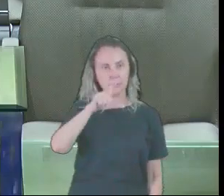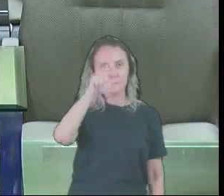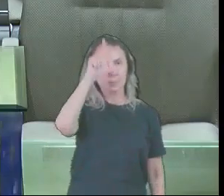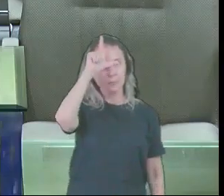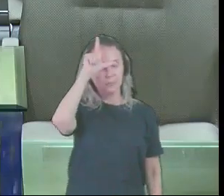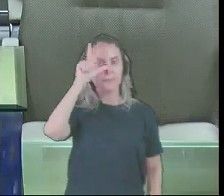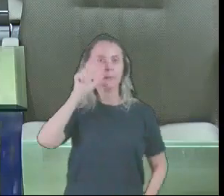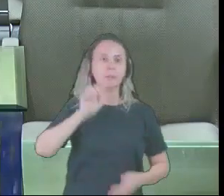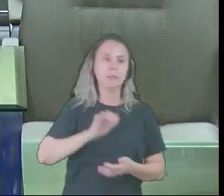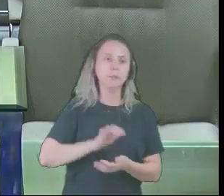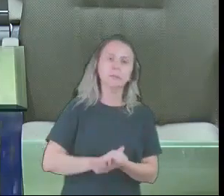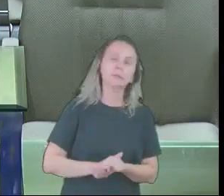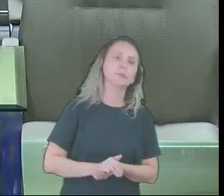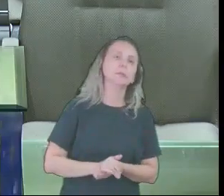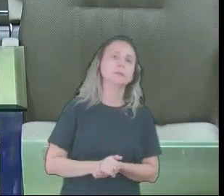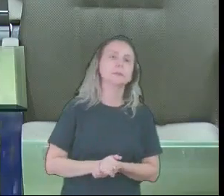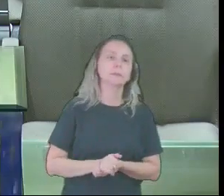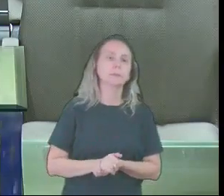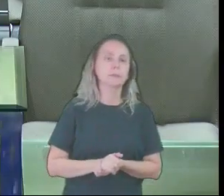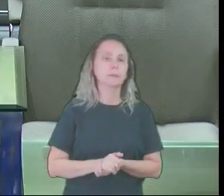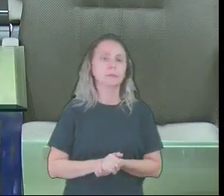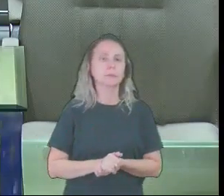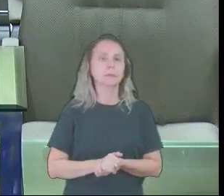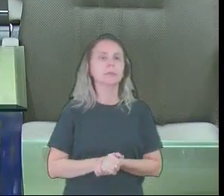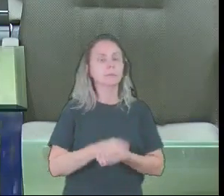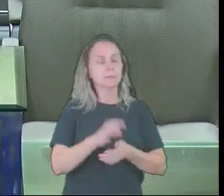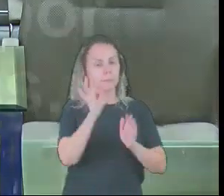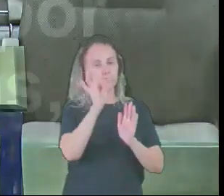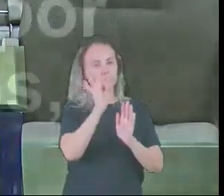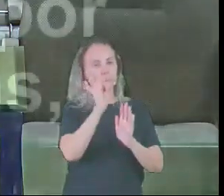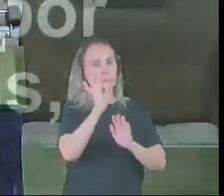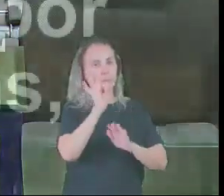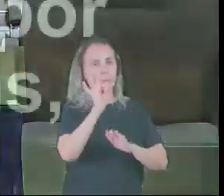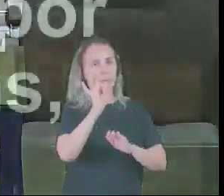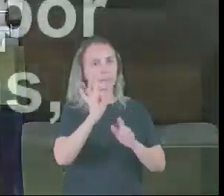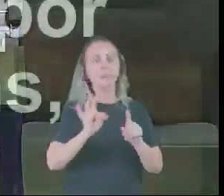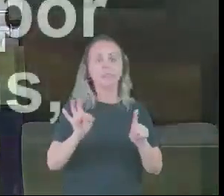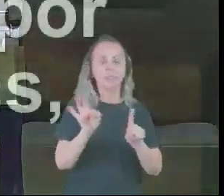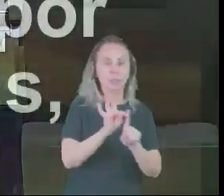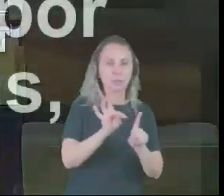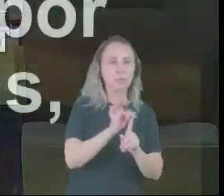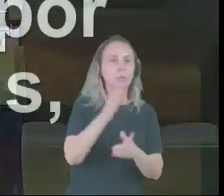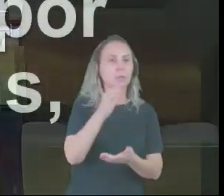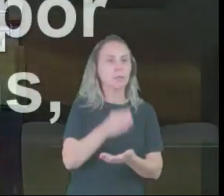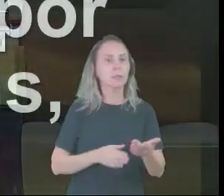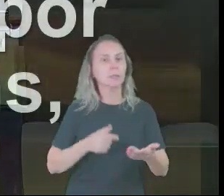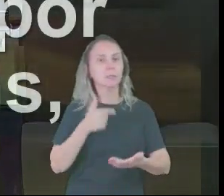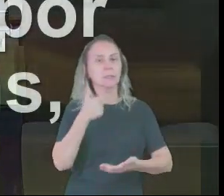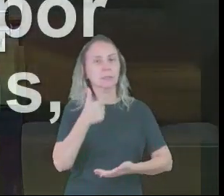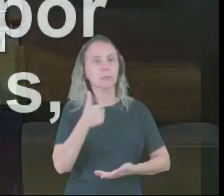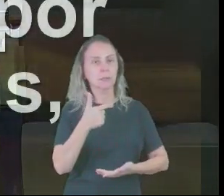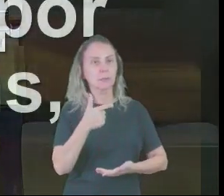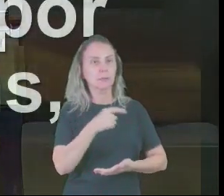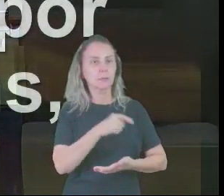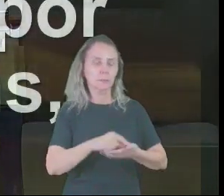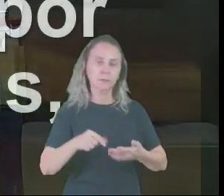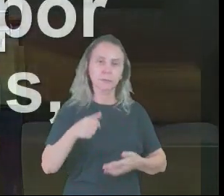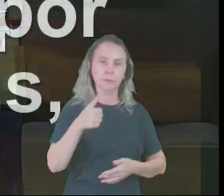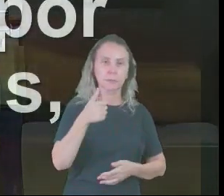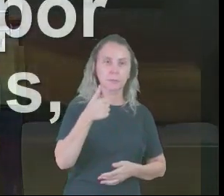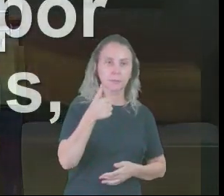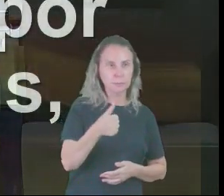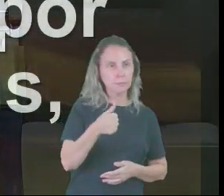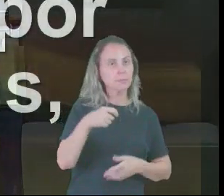Versículo de 1 a 4 que é o texto que o nosso pastor o escolheu na pandemia para que nós pudéssemos